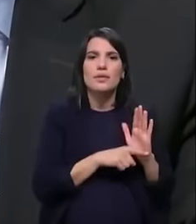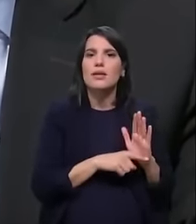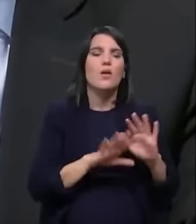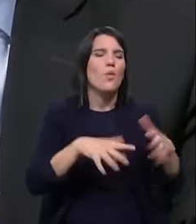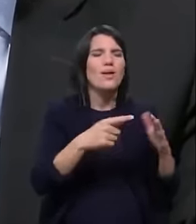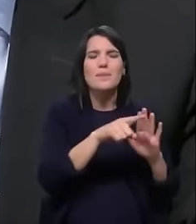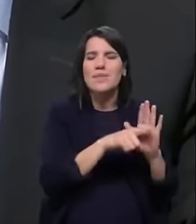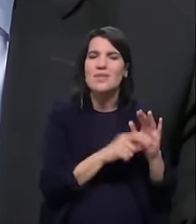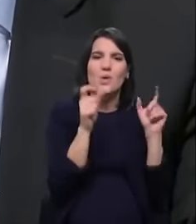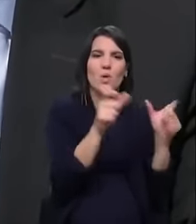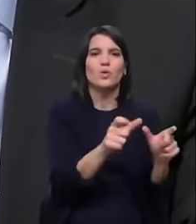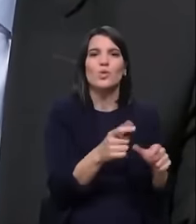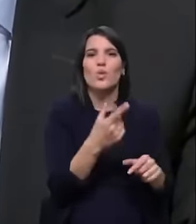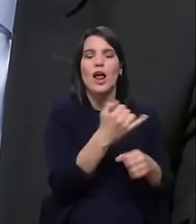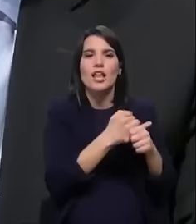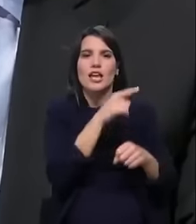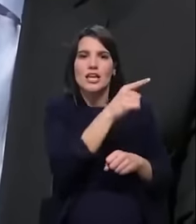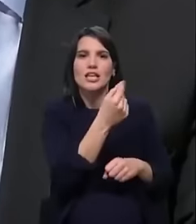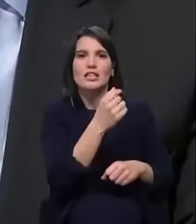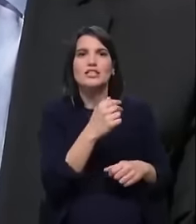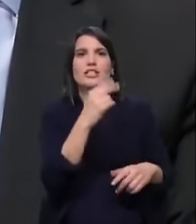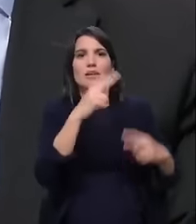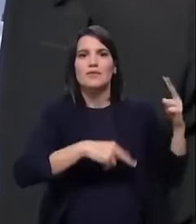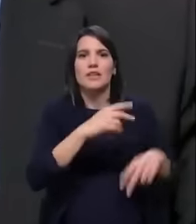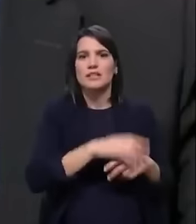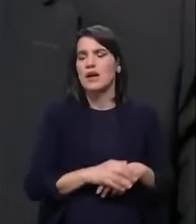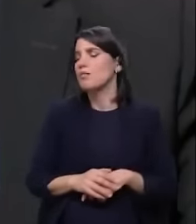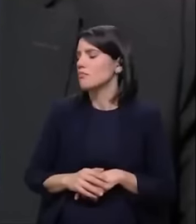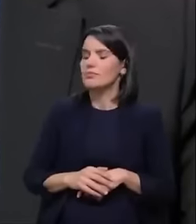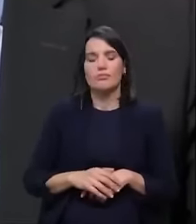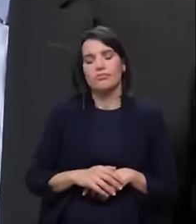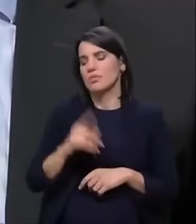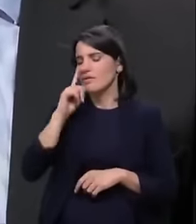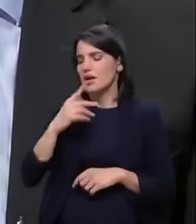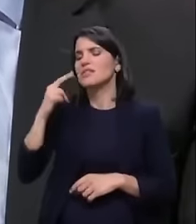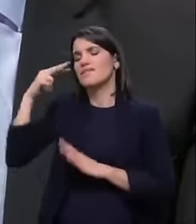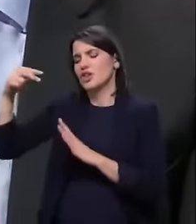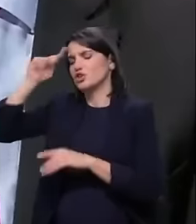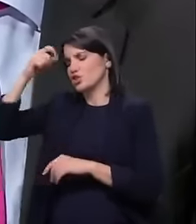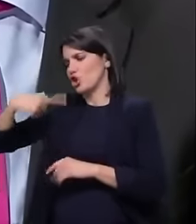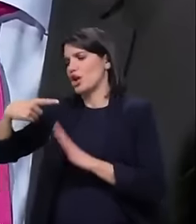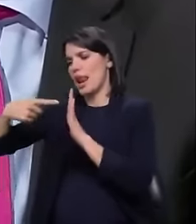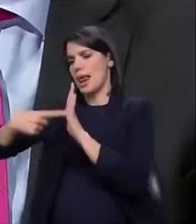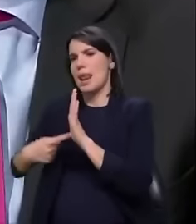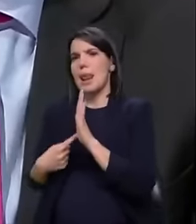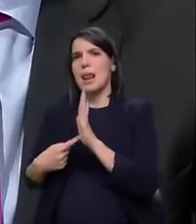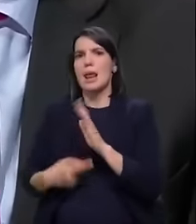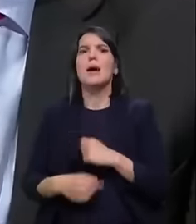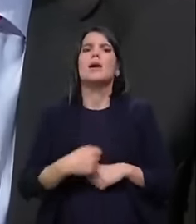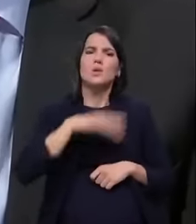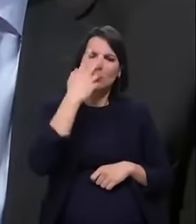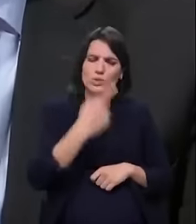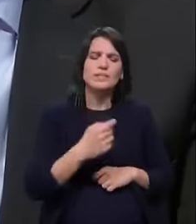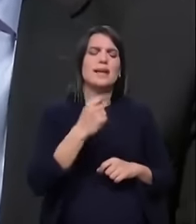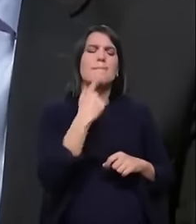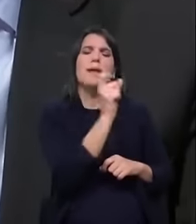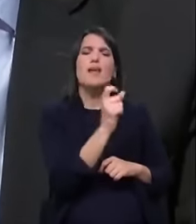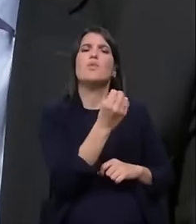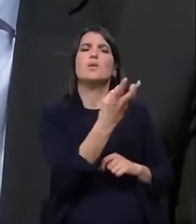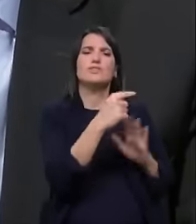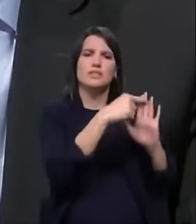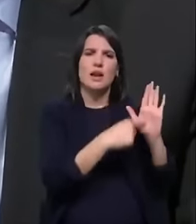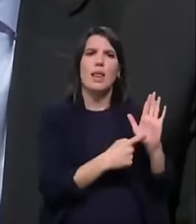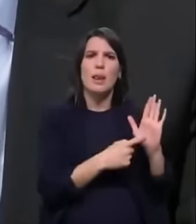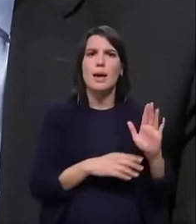qualquer medida para controlar os offshores e defende os offshores. Veja o nosso historial parlamentar. Vejo o vosso historial e o vosso programa. Sabe quantas vezes aparece a palavra offshore? Veja o